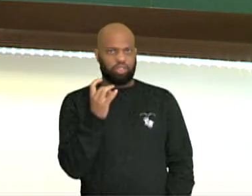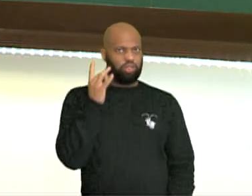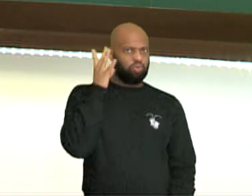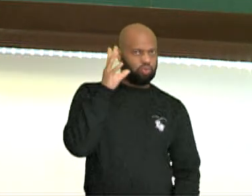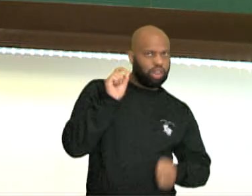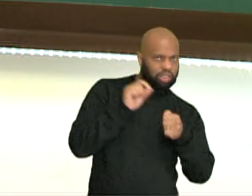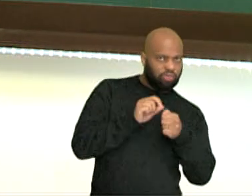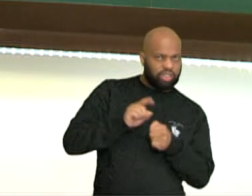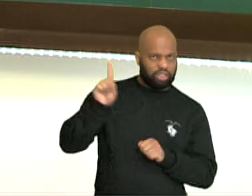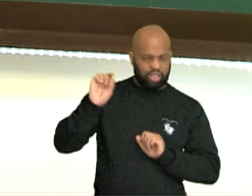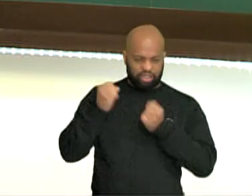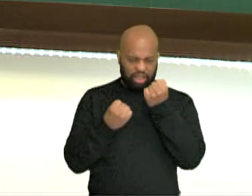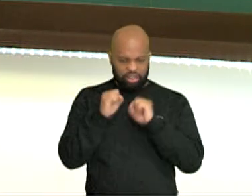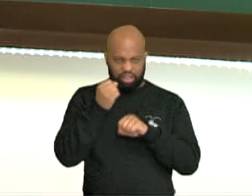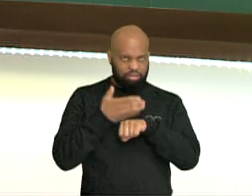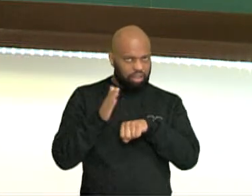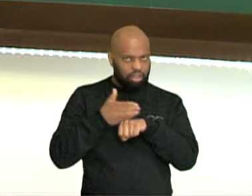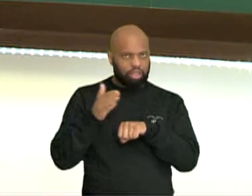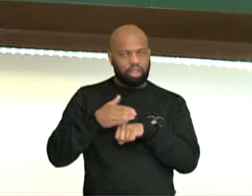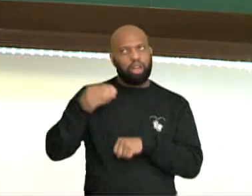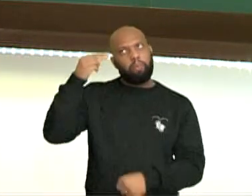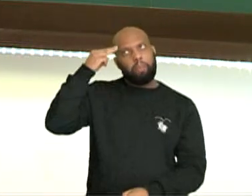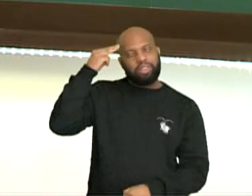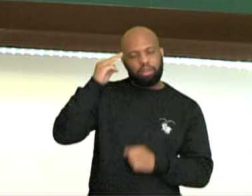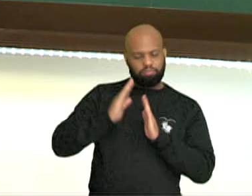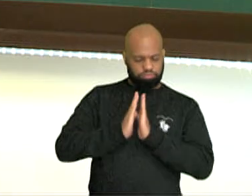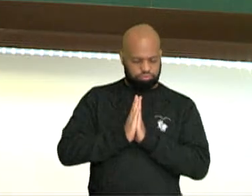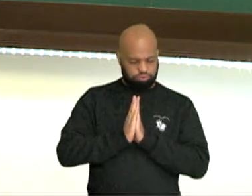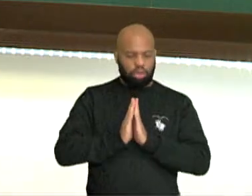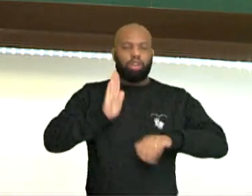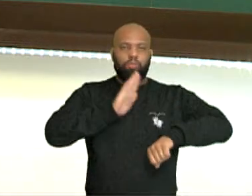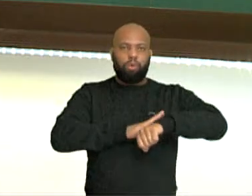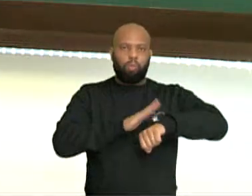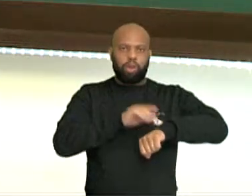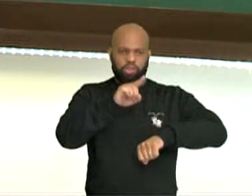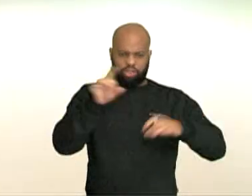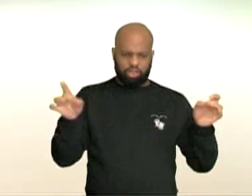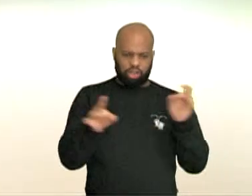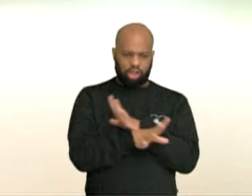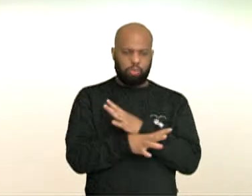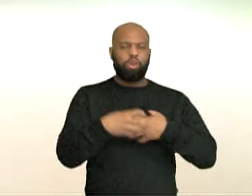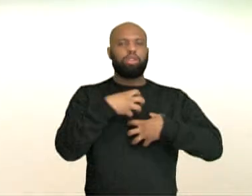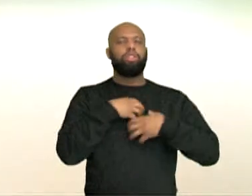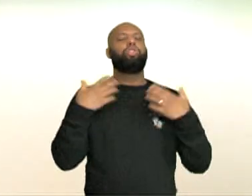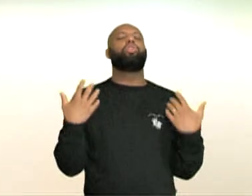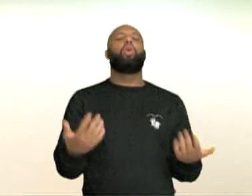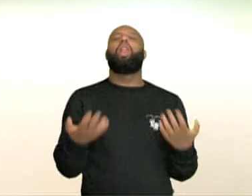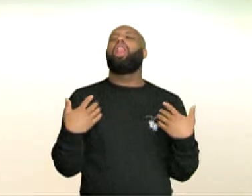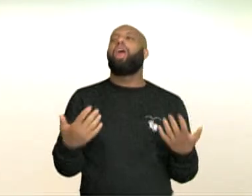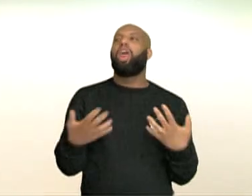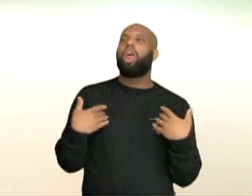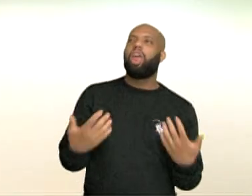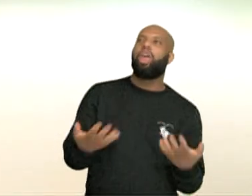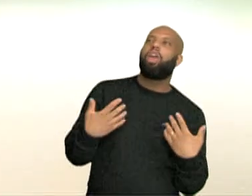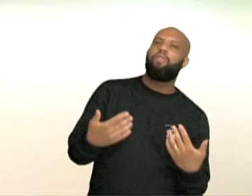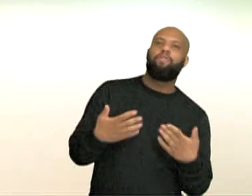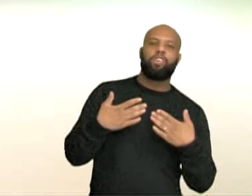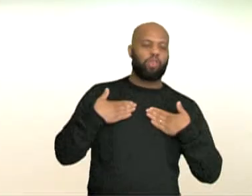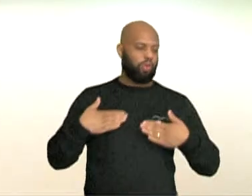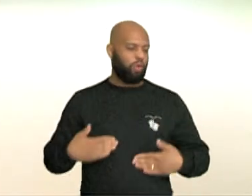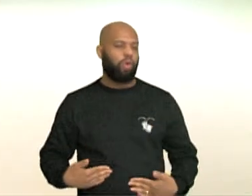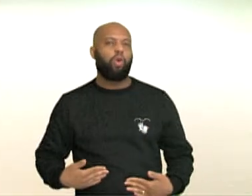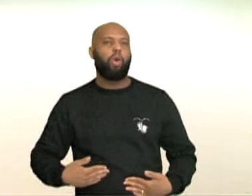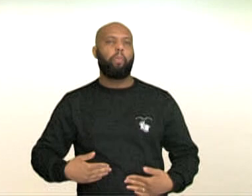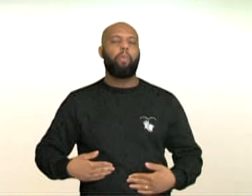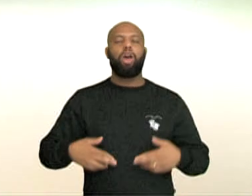realizar esses exercícios meditativos? Quando vocês terminaram, vocês sentiram uma leveza, um bem-estar, uma sensação